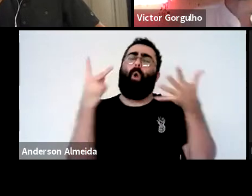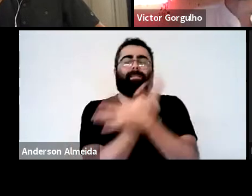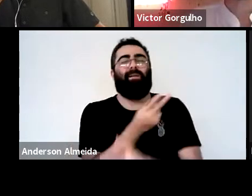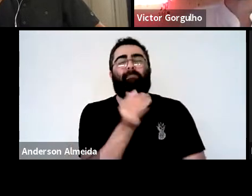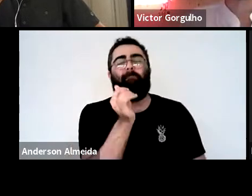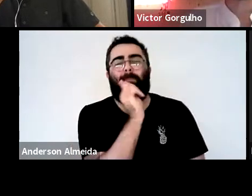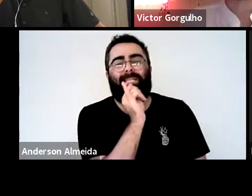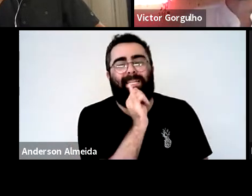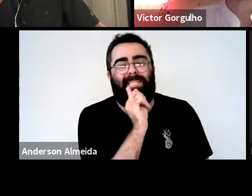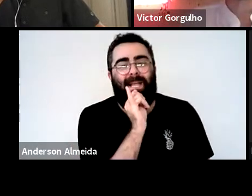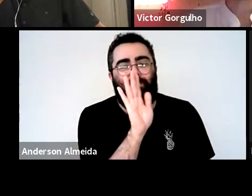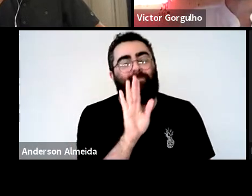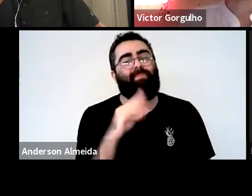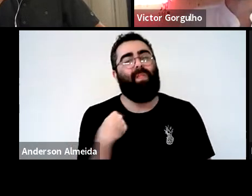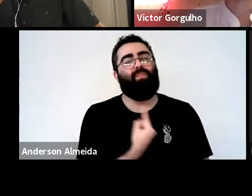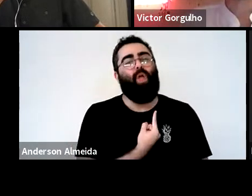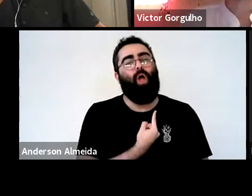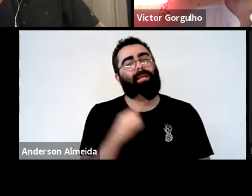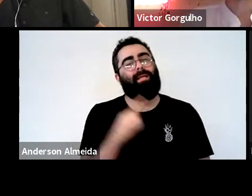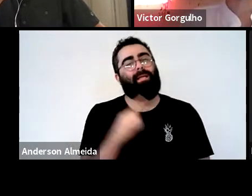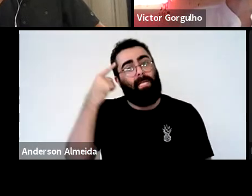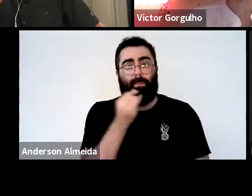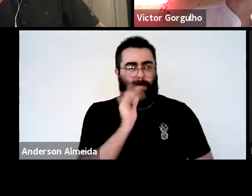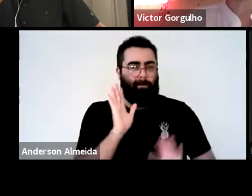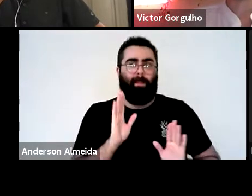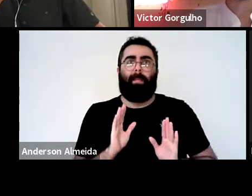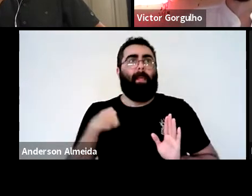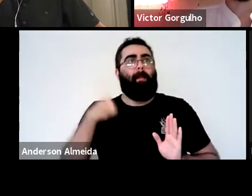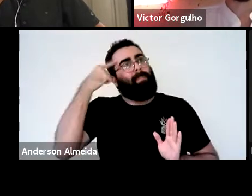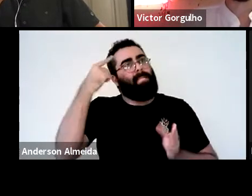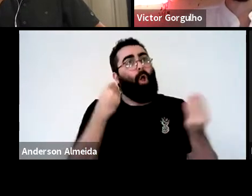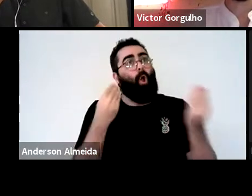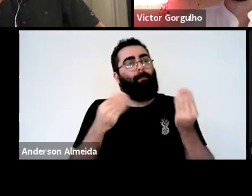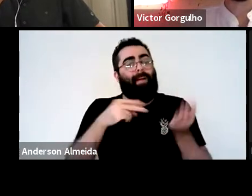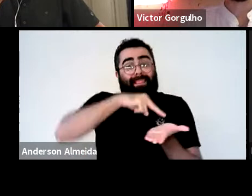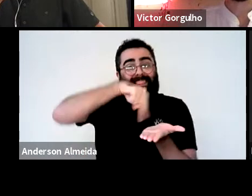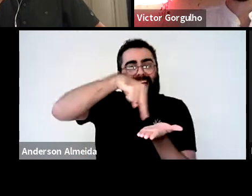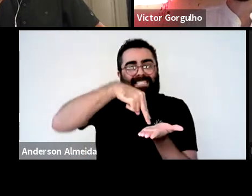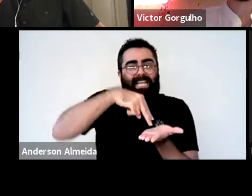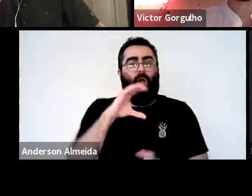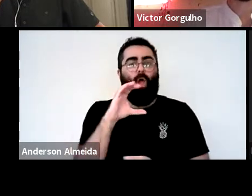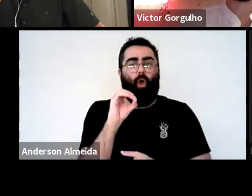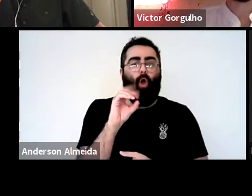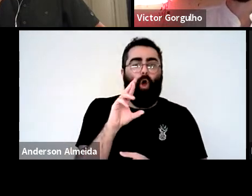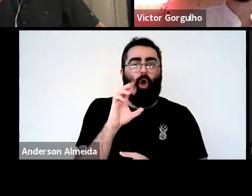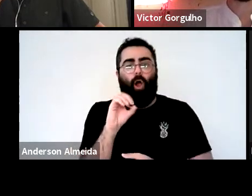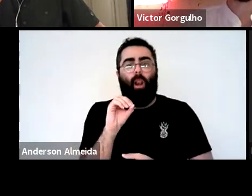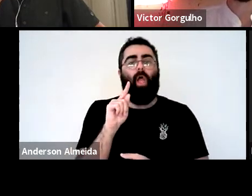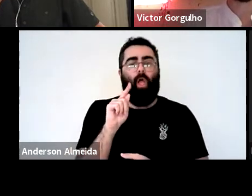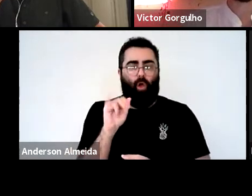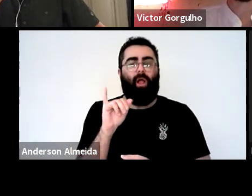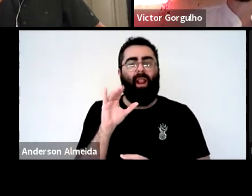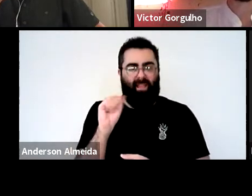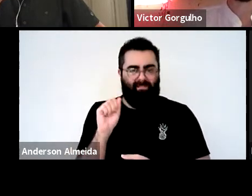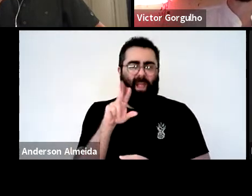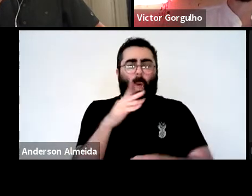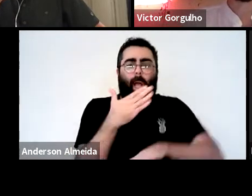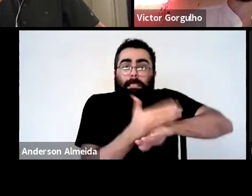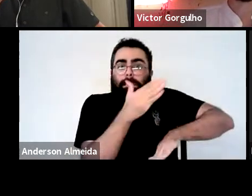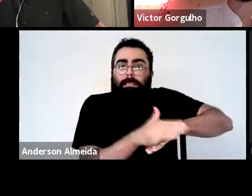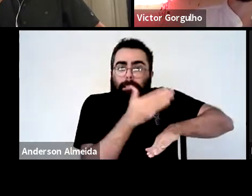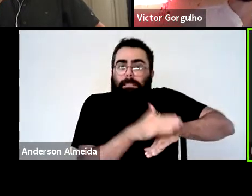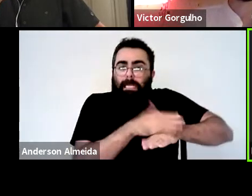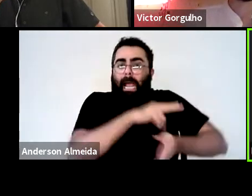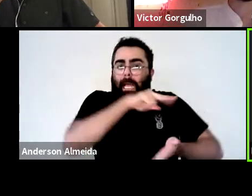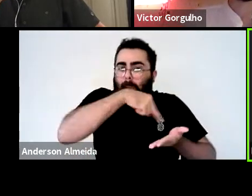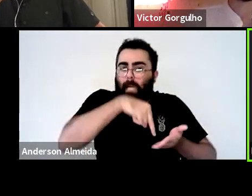modelos mais tradicionais de como se pensa a dança, a coreografia, que tem um início, que culmina num determinado meio para chegar no final, que é,